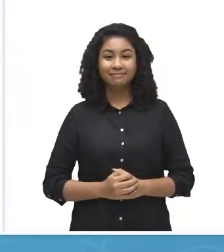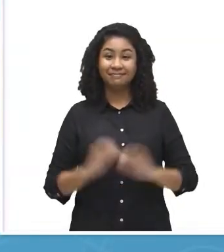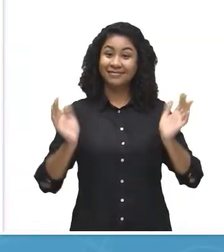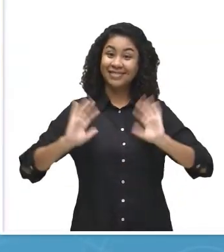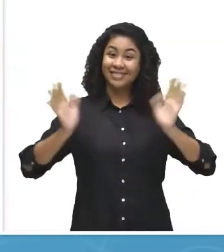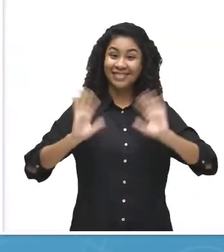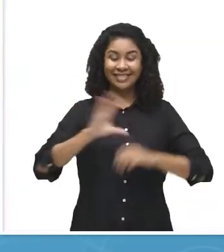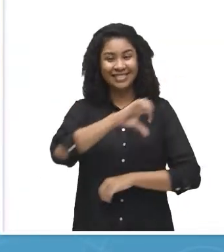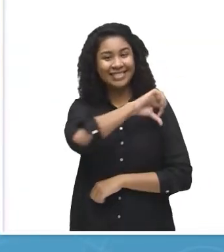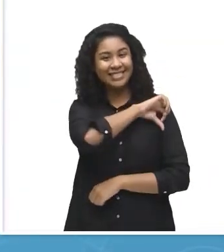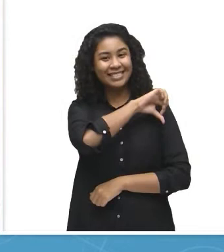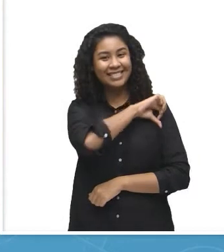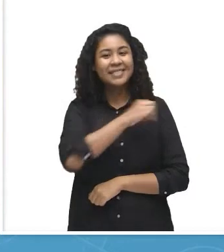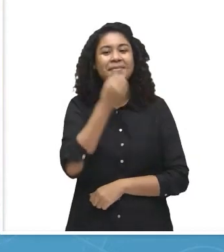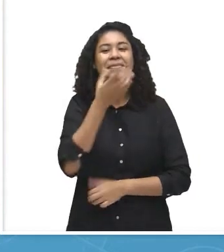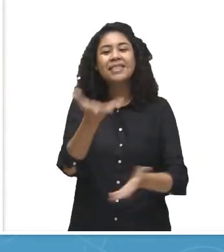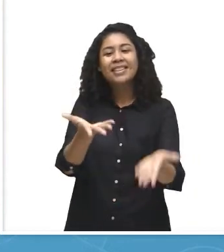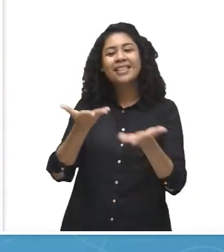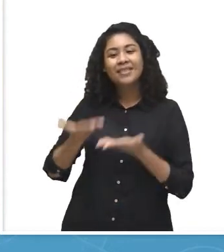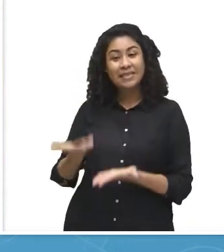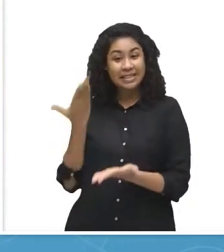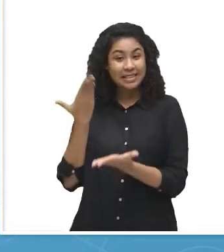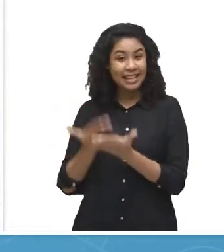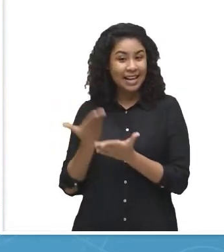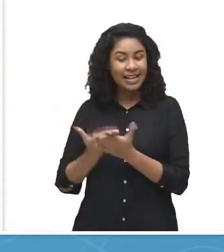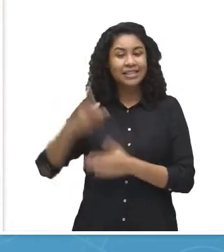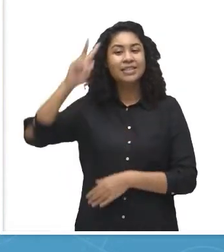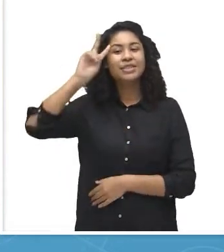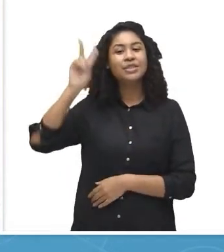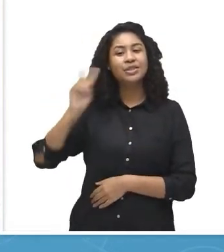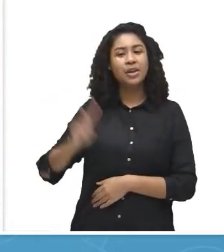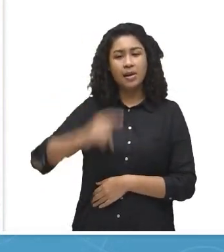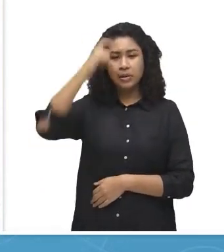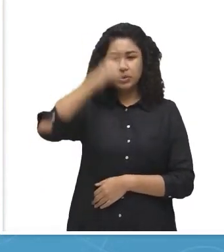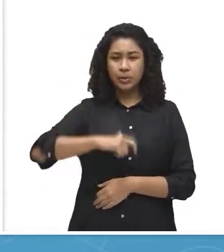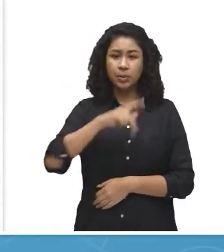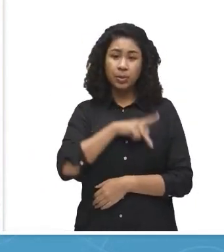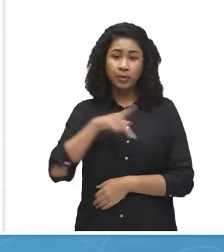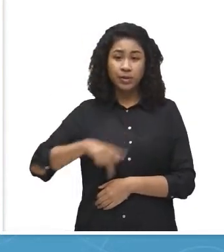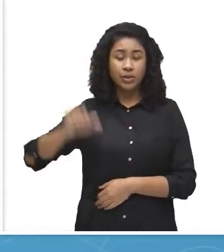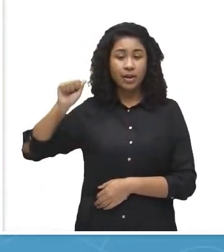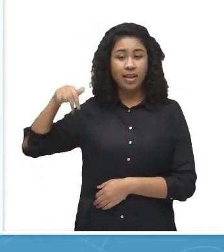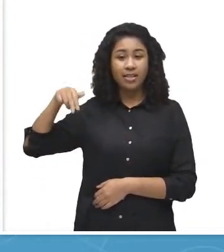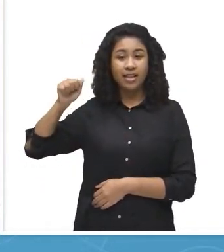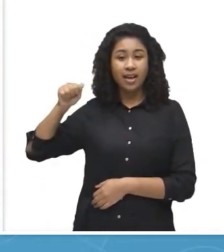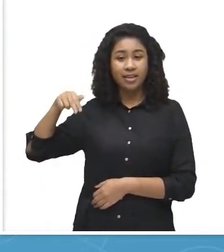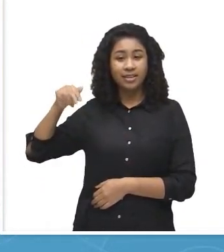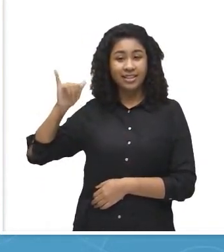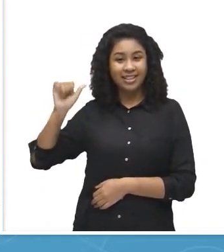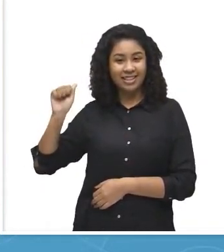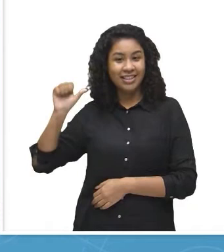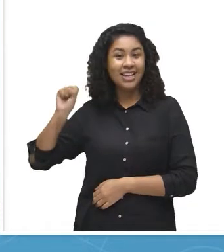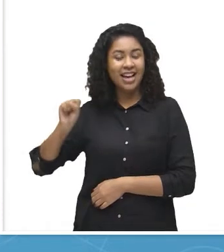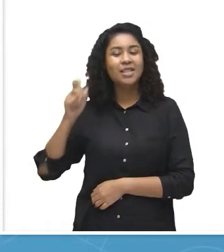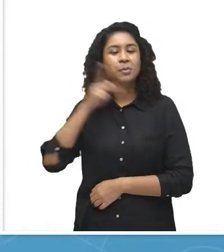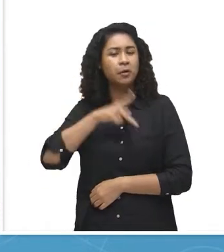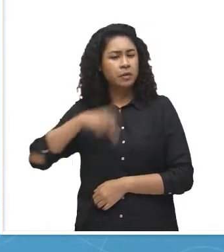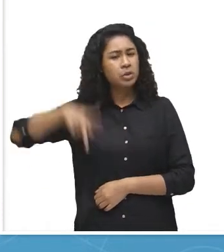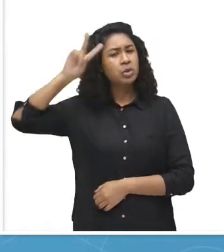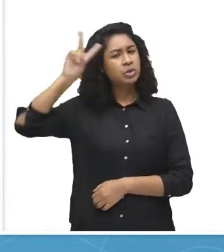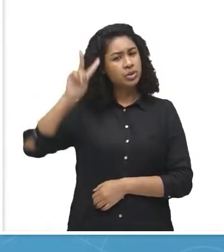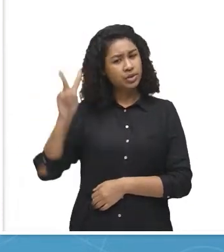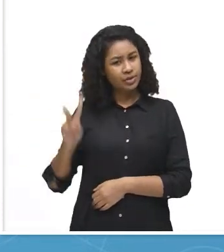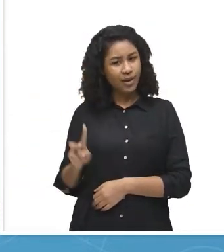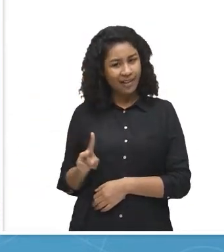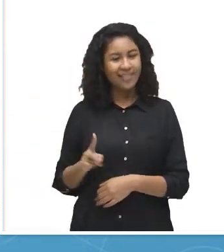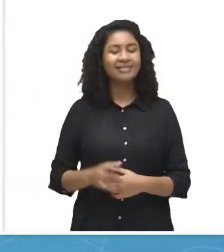Galerinha do nono ano, sejam bem-vindos a mais uma aula de História. Eu sou o professor Ananias Carvalho, seu professor de História. A gente vai